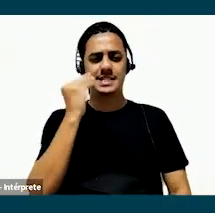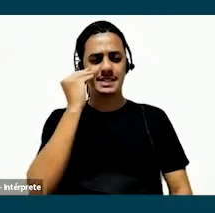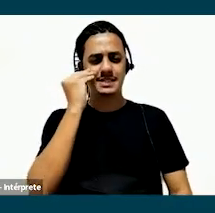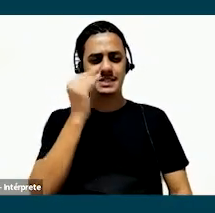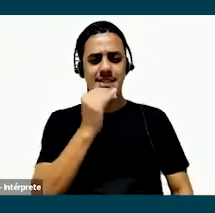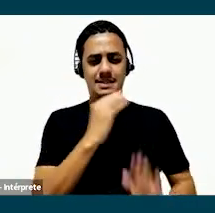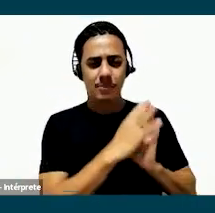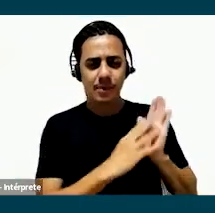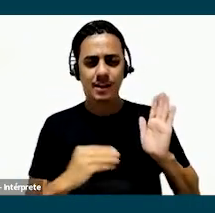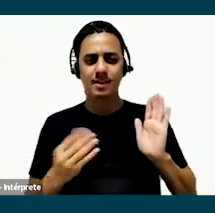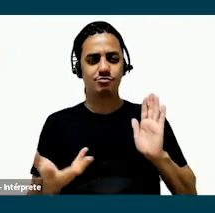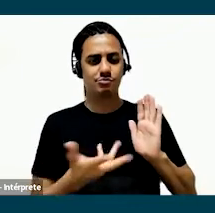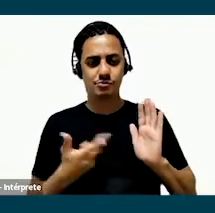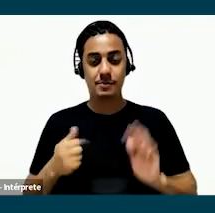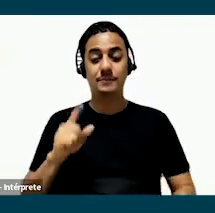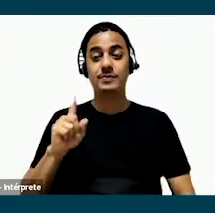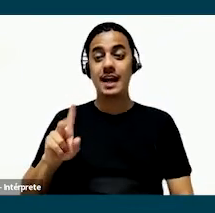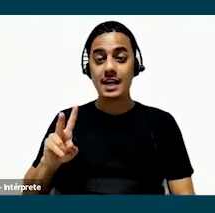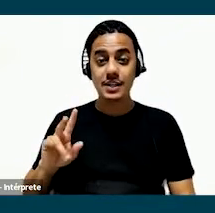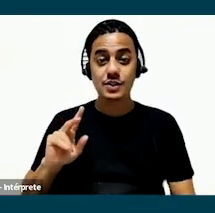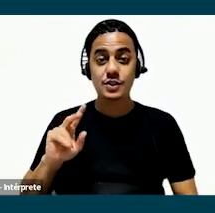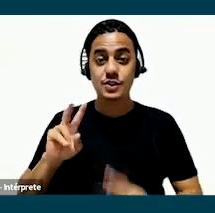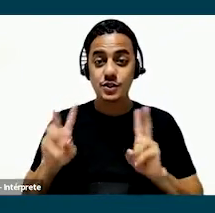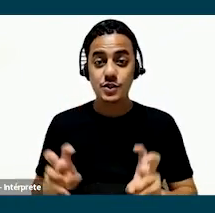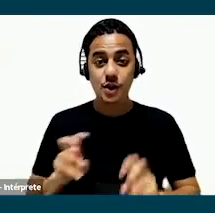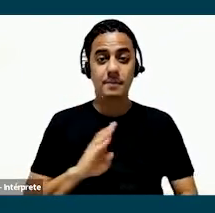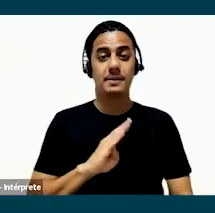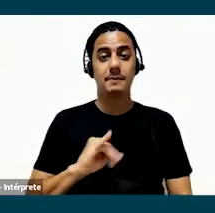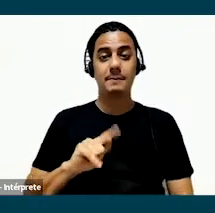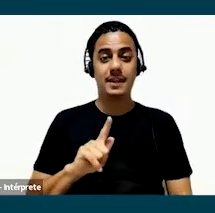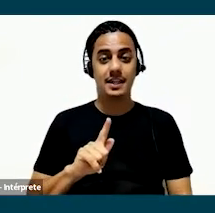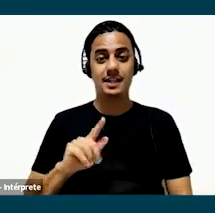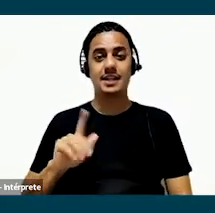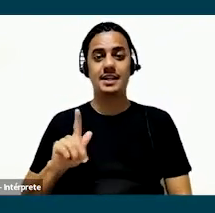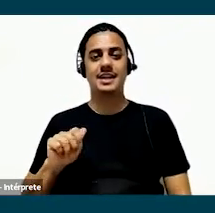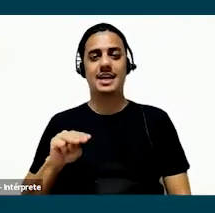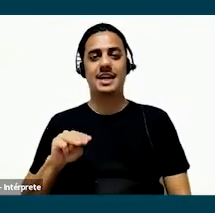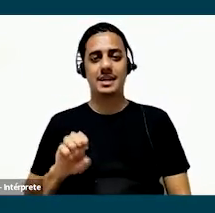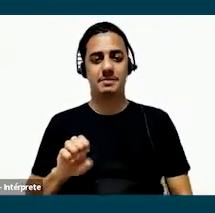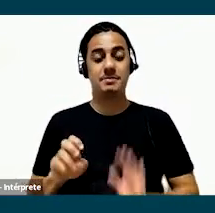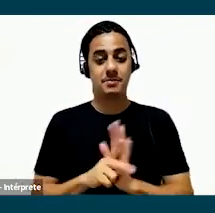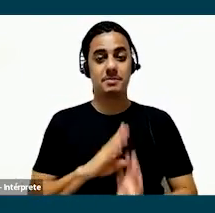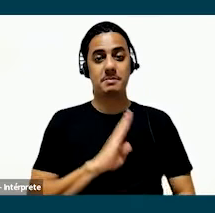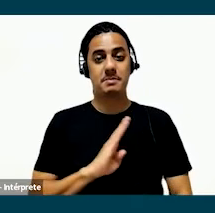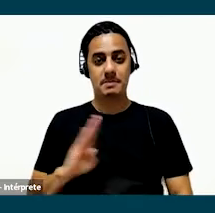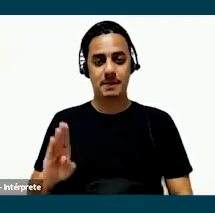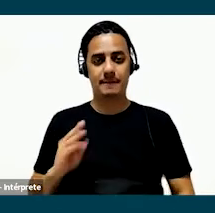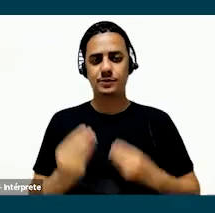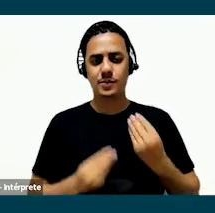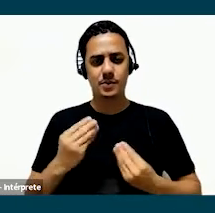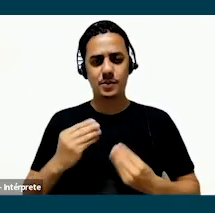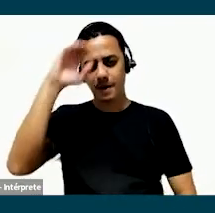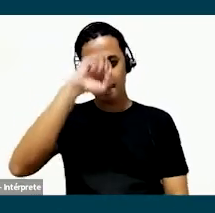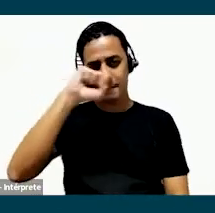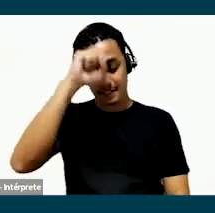case muito legal, que é o case do Big Game do BBB. Ele vai falar um pouquinho para a gente sobre aprendizados na construção